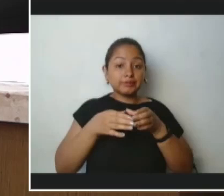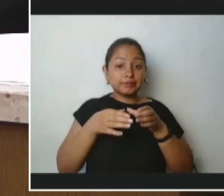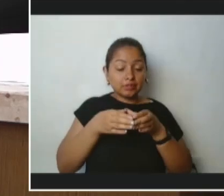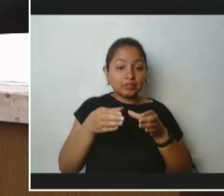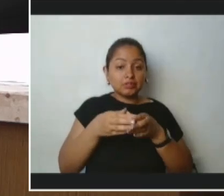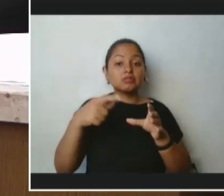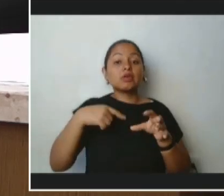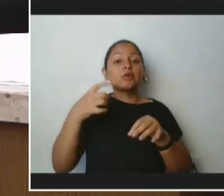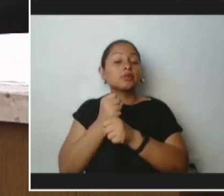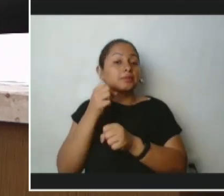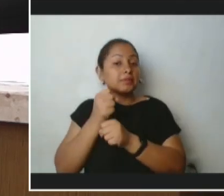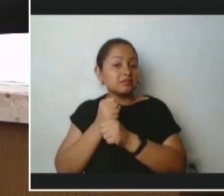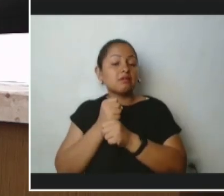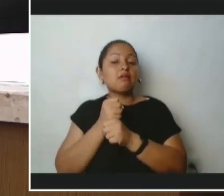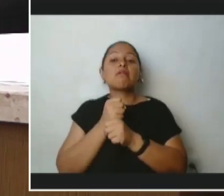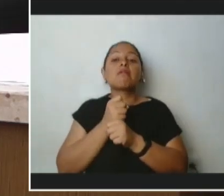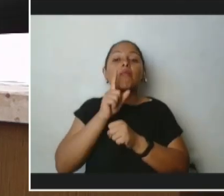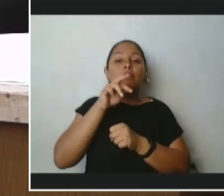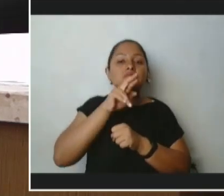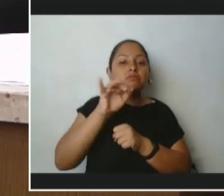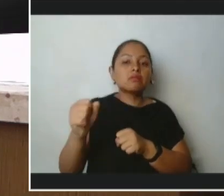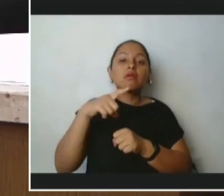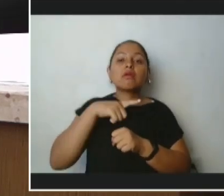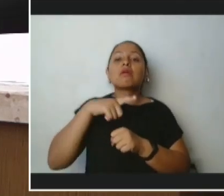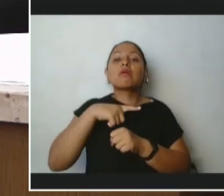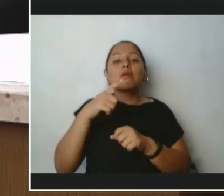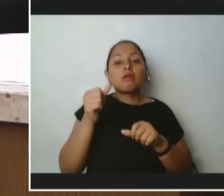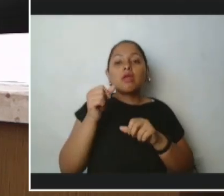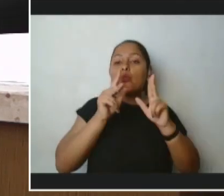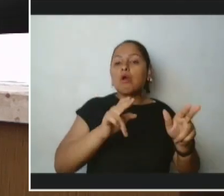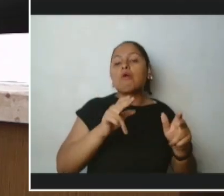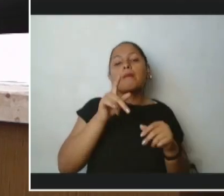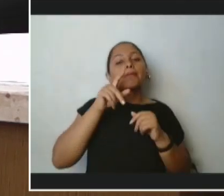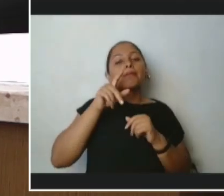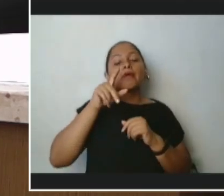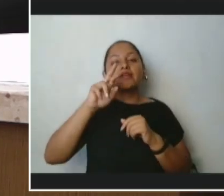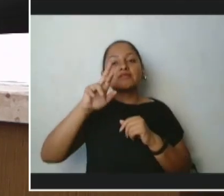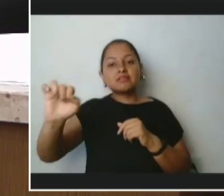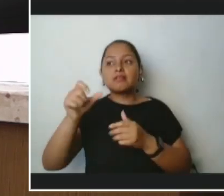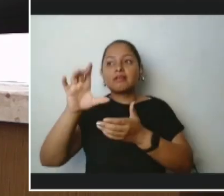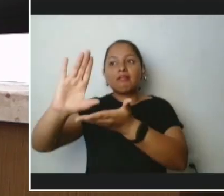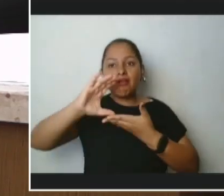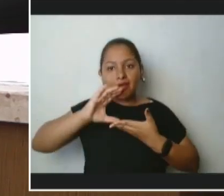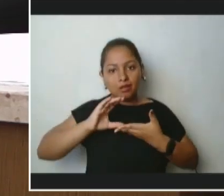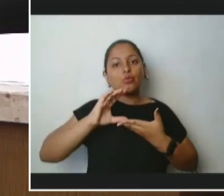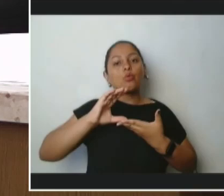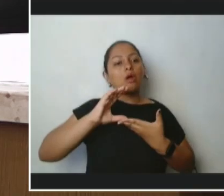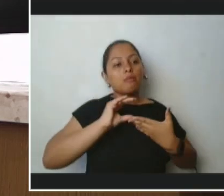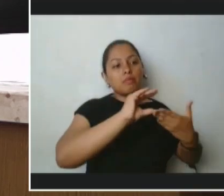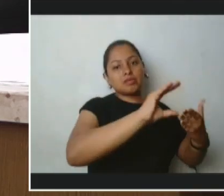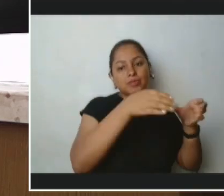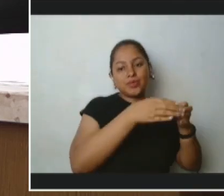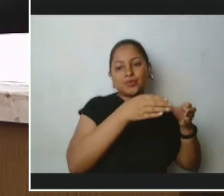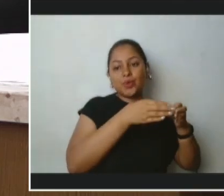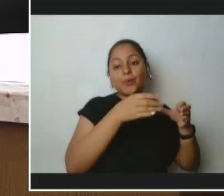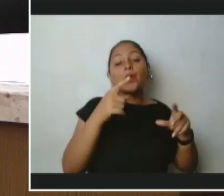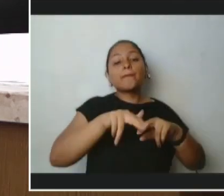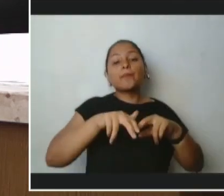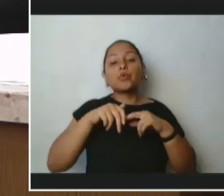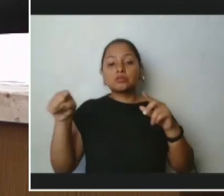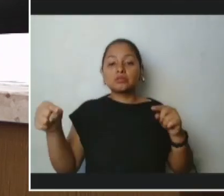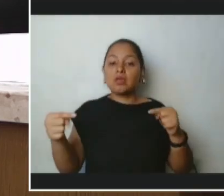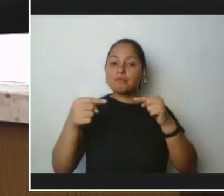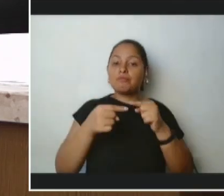mesma receita que a prefeitura arrecadou, repassa para a entidade. Então, por isso que ele entra numa conta específica da contabilidade, que